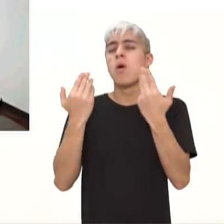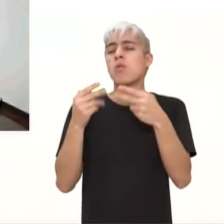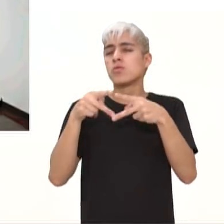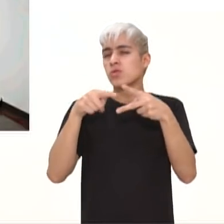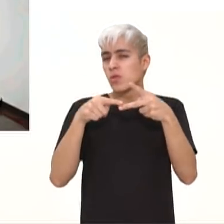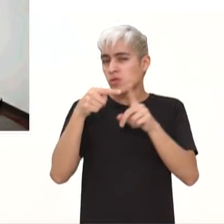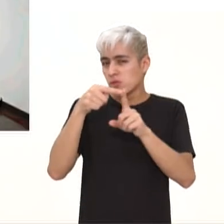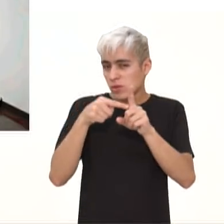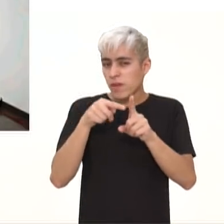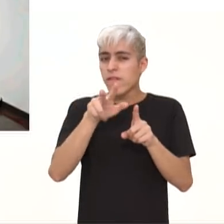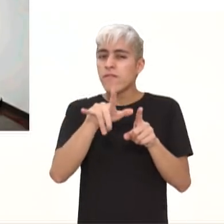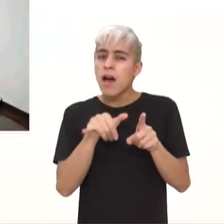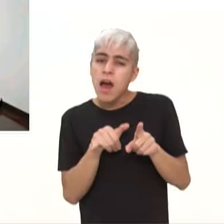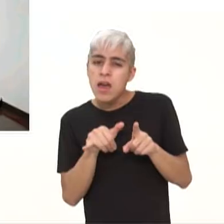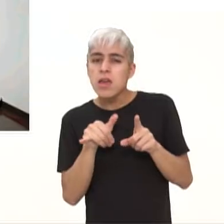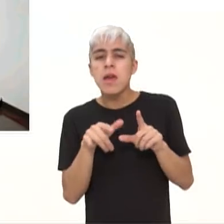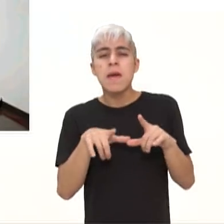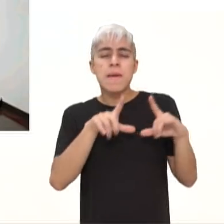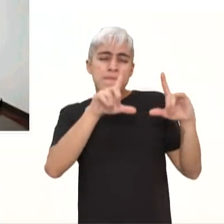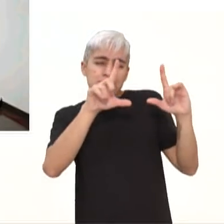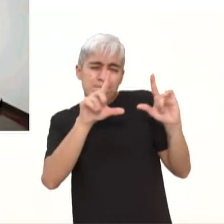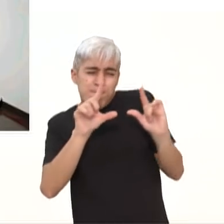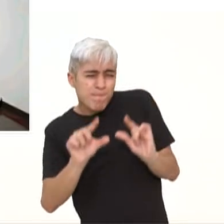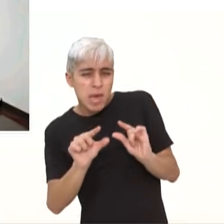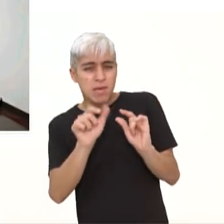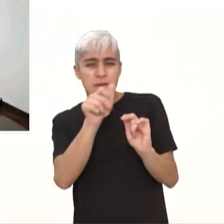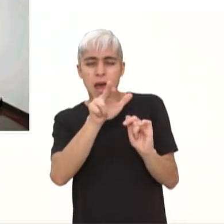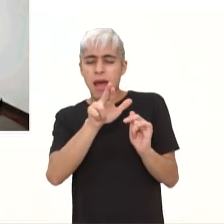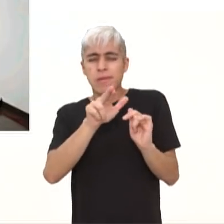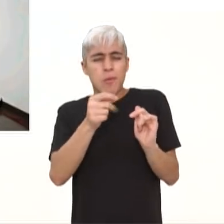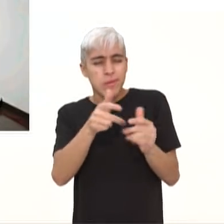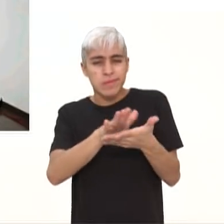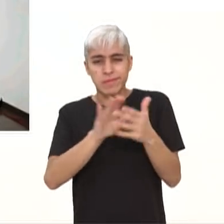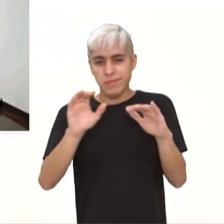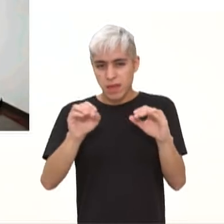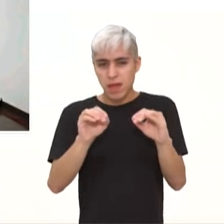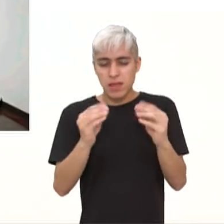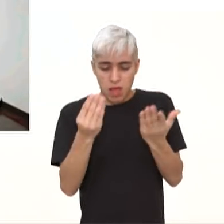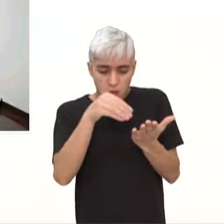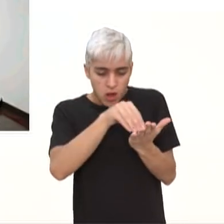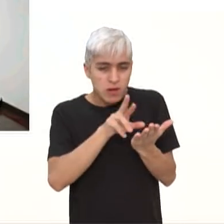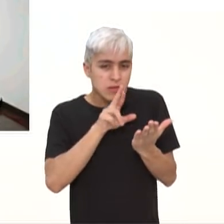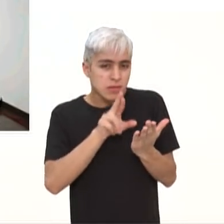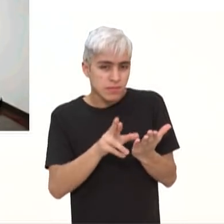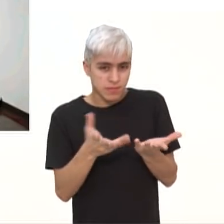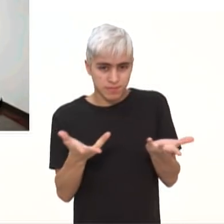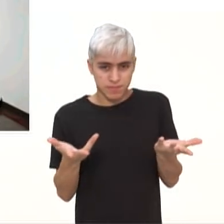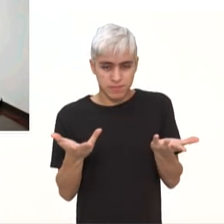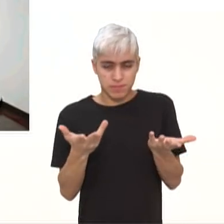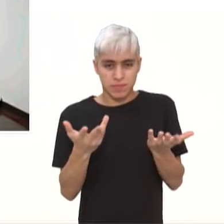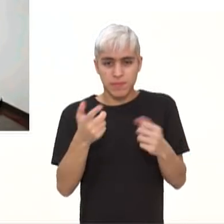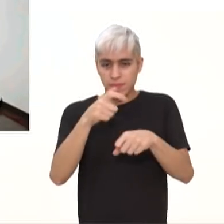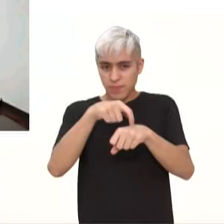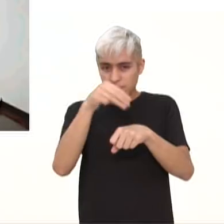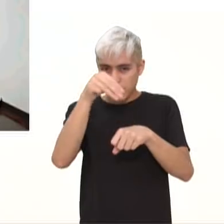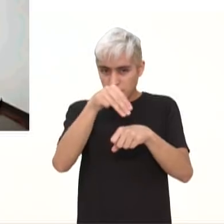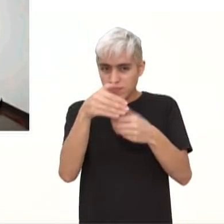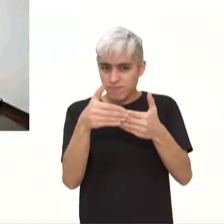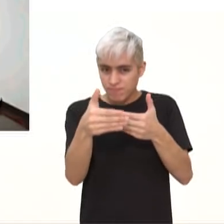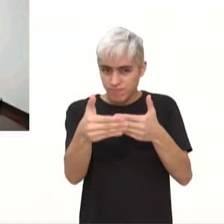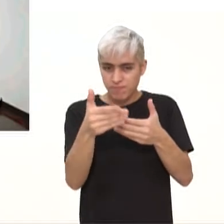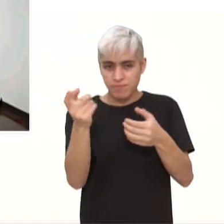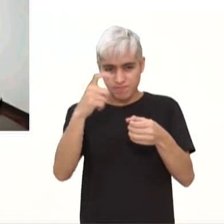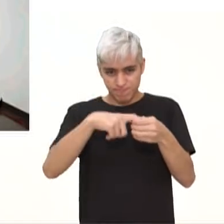é o que vai consumir pouco ou nenhum oxigênio. Justifique ali a sua resposta. Vocês vão ter aí alguns minutinhos. Daqui a pouquinho eu volto.